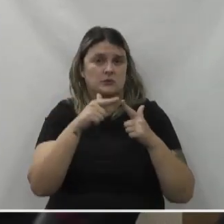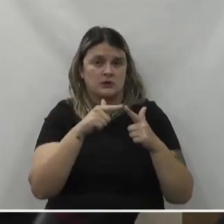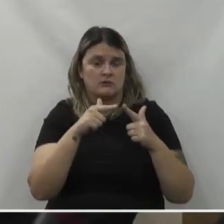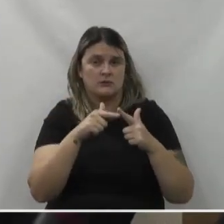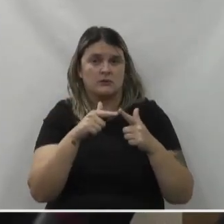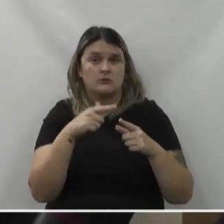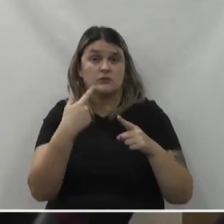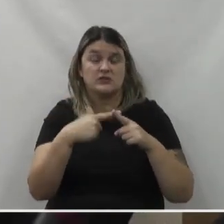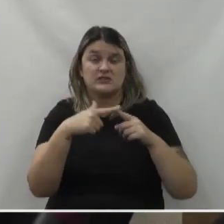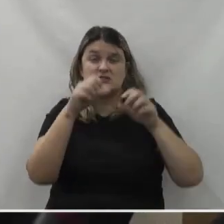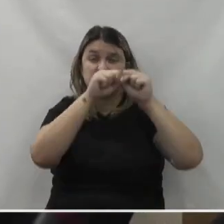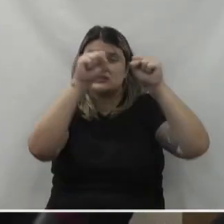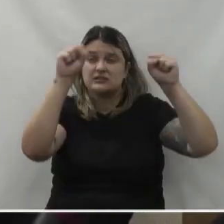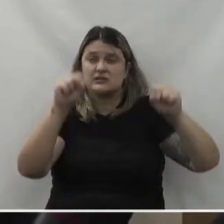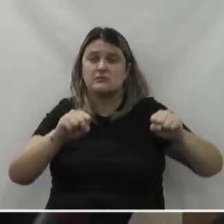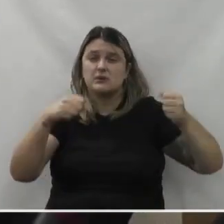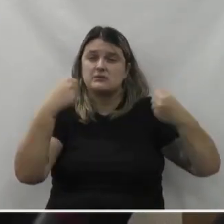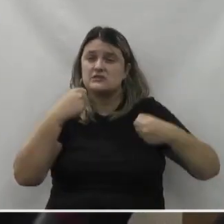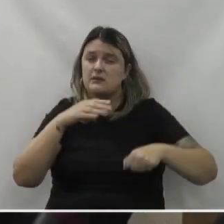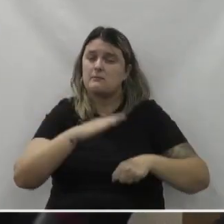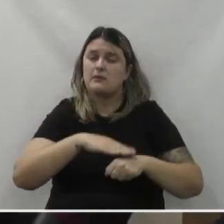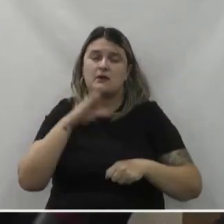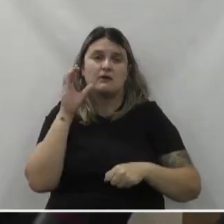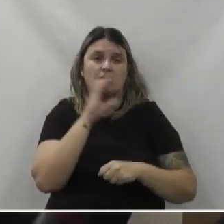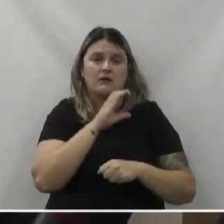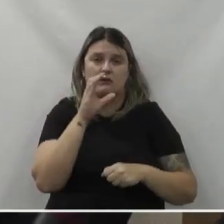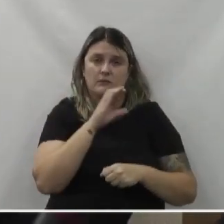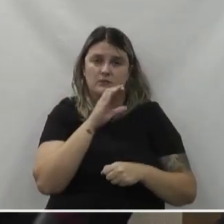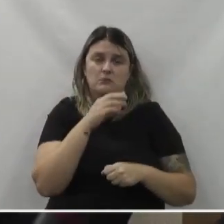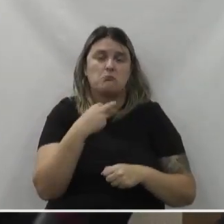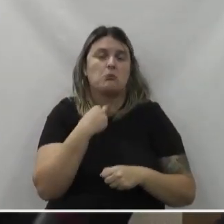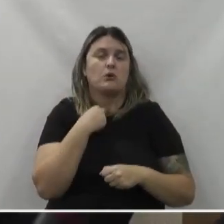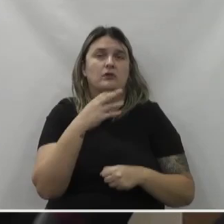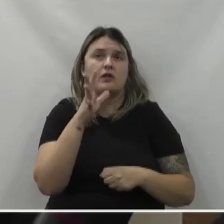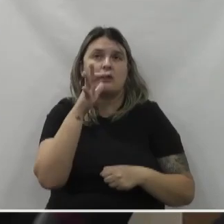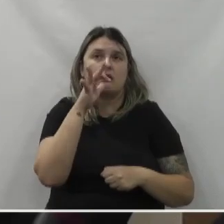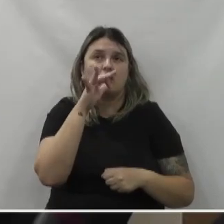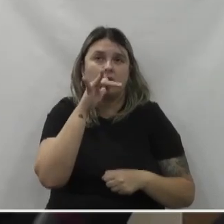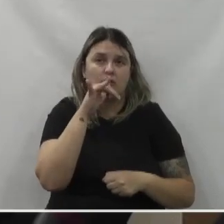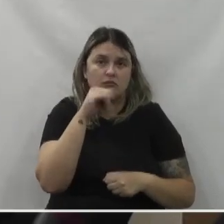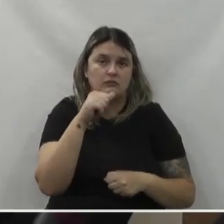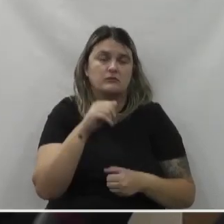sistema mais célere, e que não traga esses